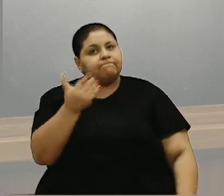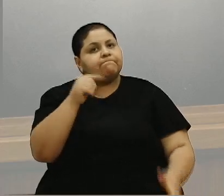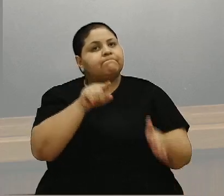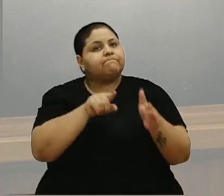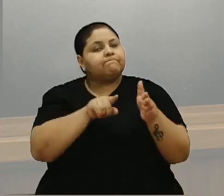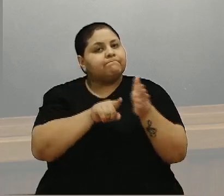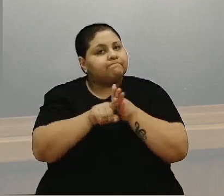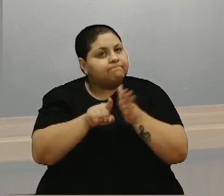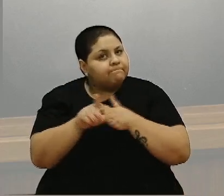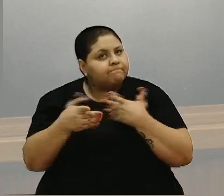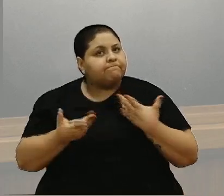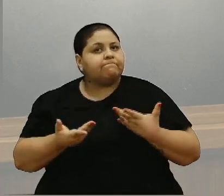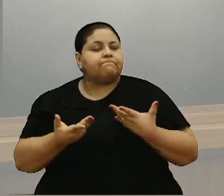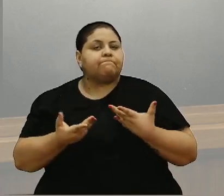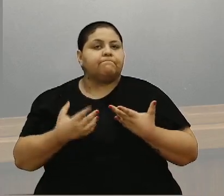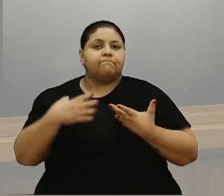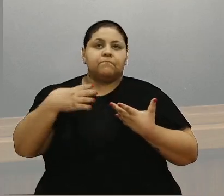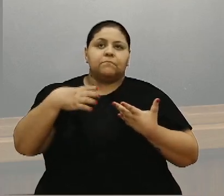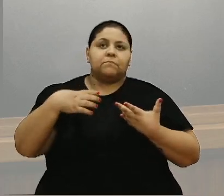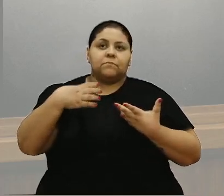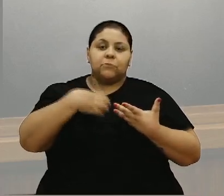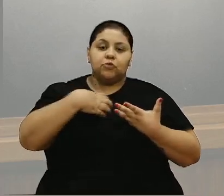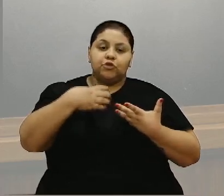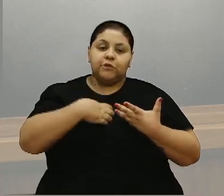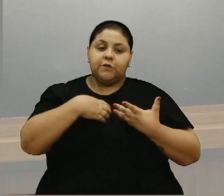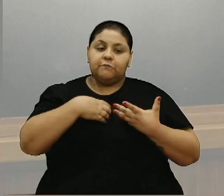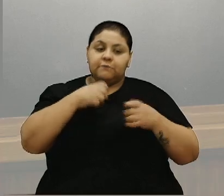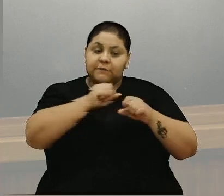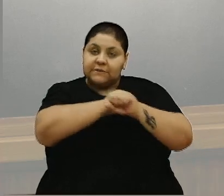fazer alguma forma para que venha aqui esclarecer.